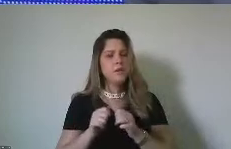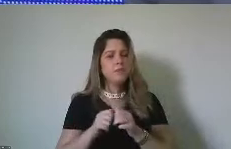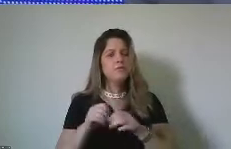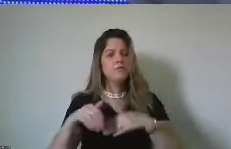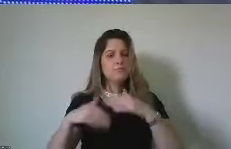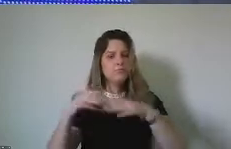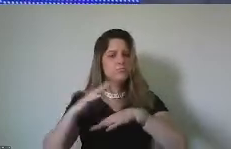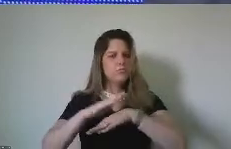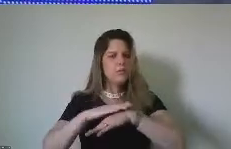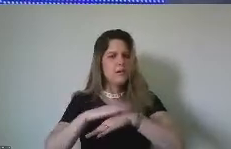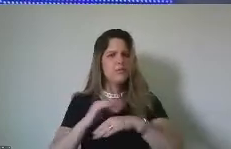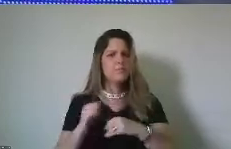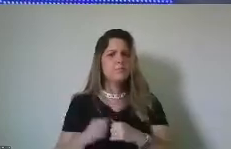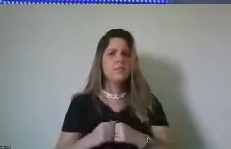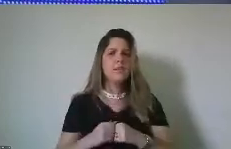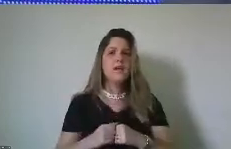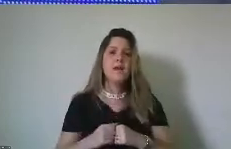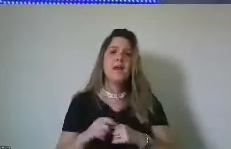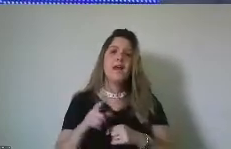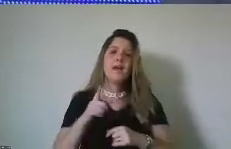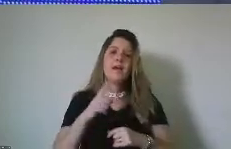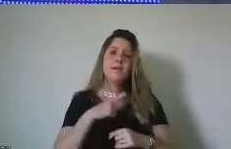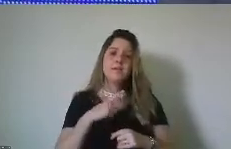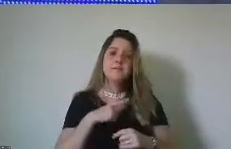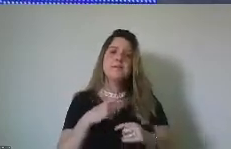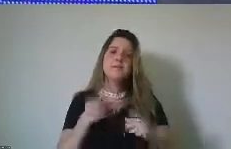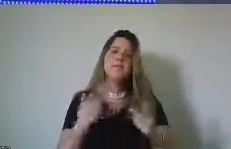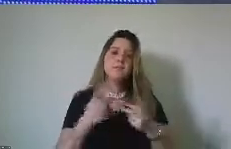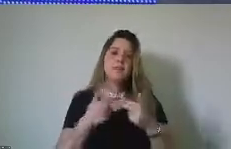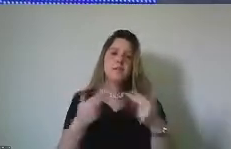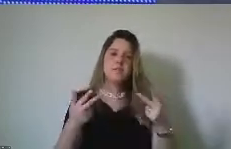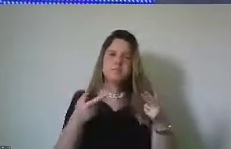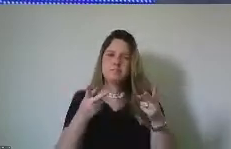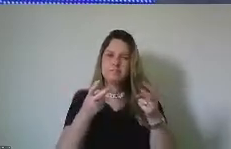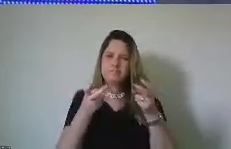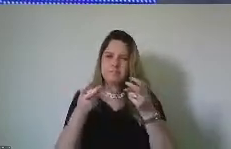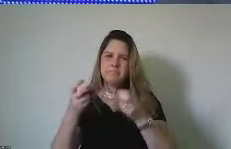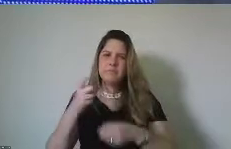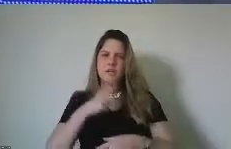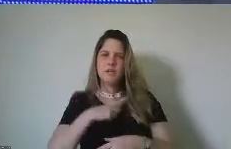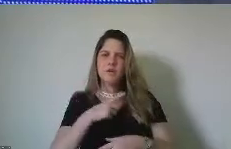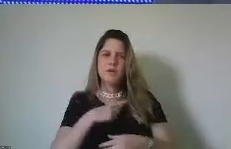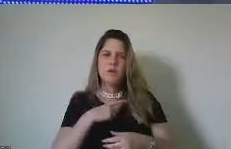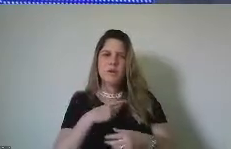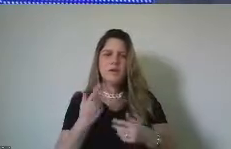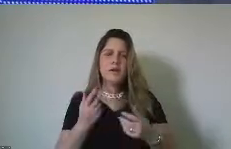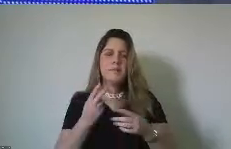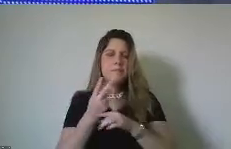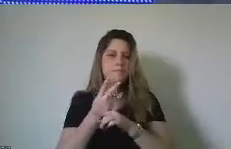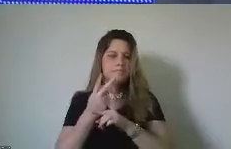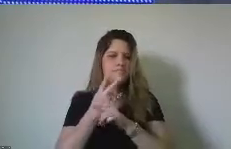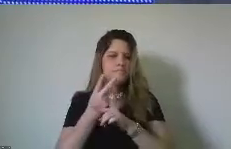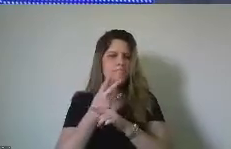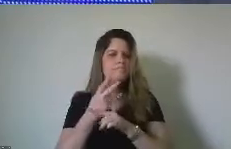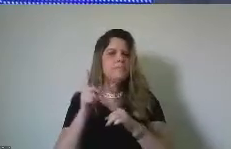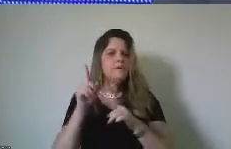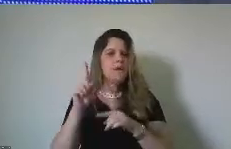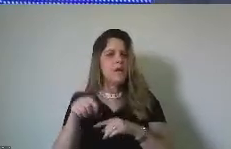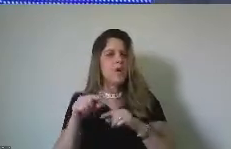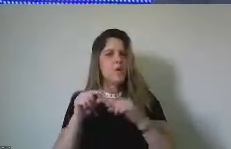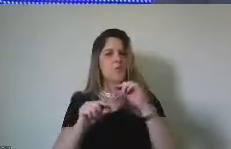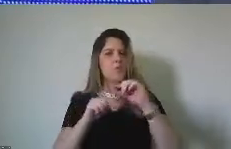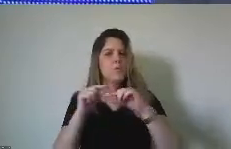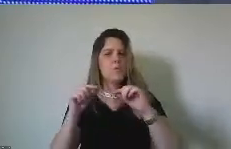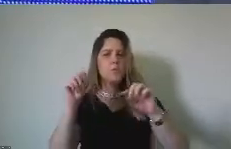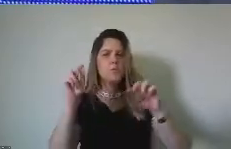e as percepções que a gente tem de fã de da onde buscar é o que a gente tem feito hoje o que a gente fez